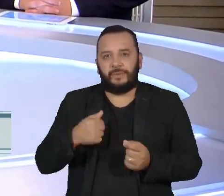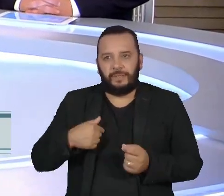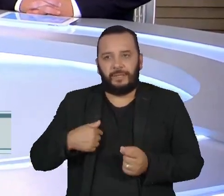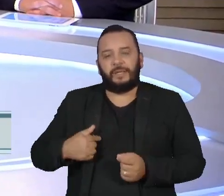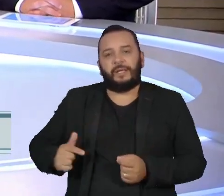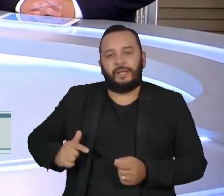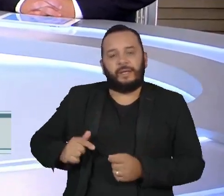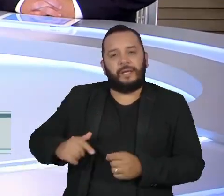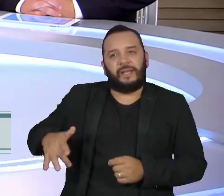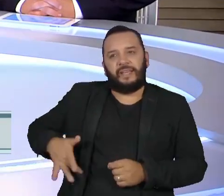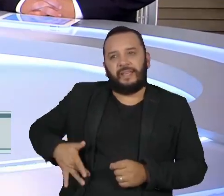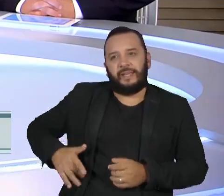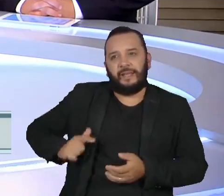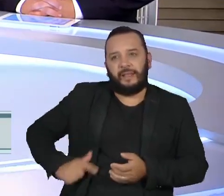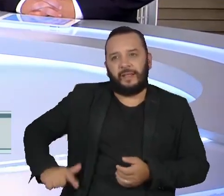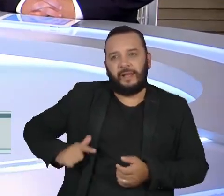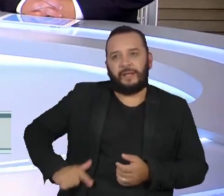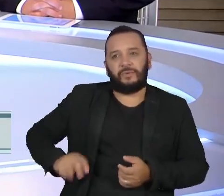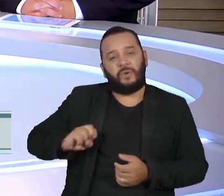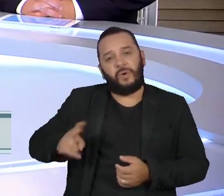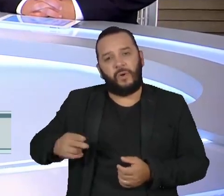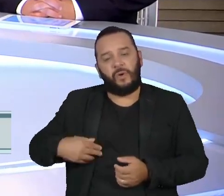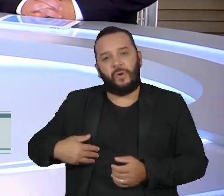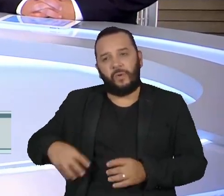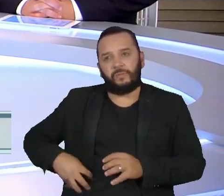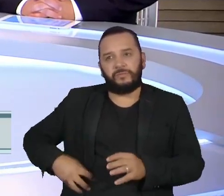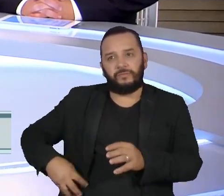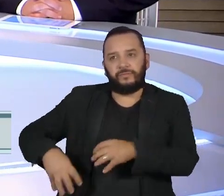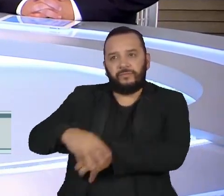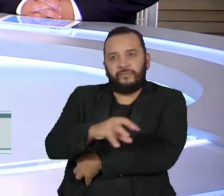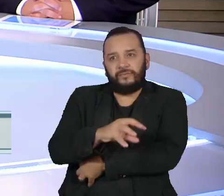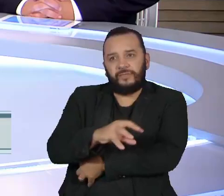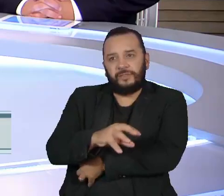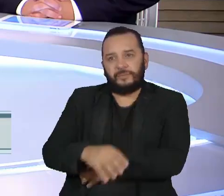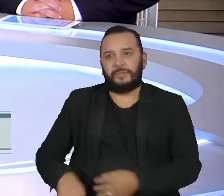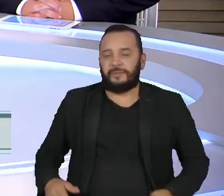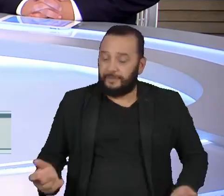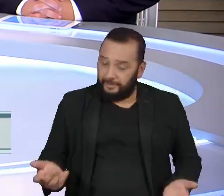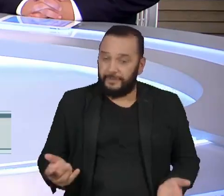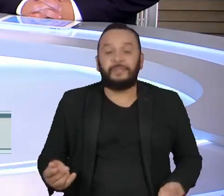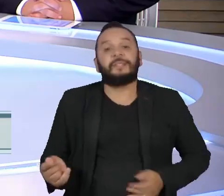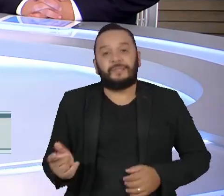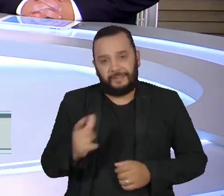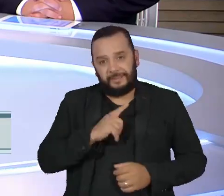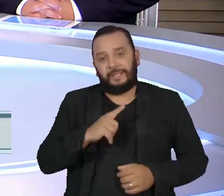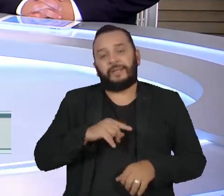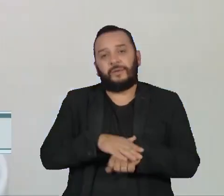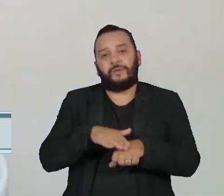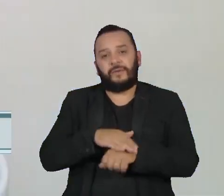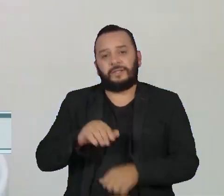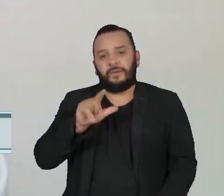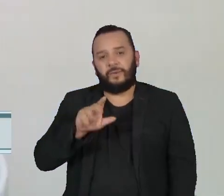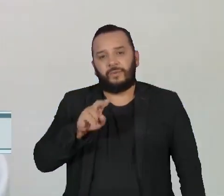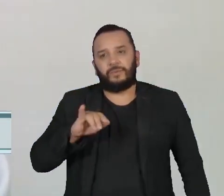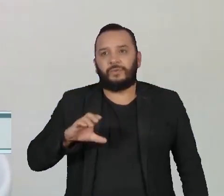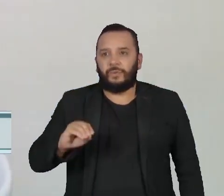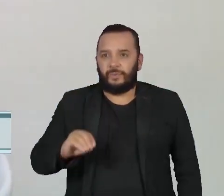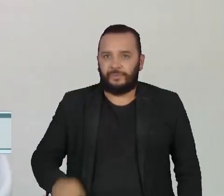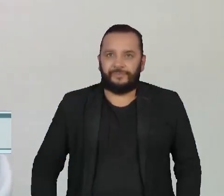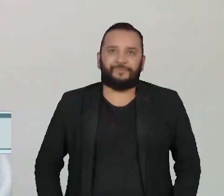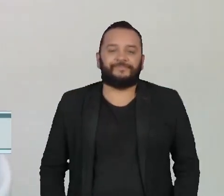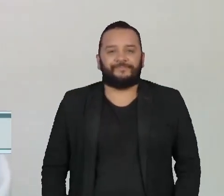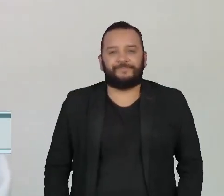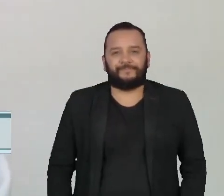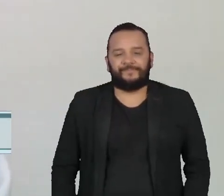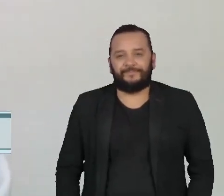transplante. Esse é o assunto da conversa com o secretário-geral da Sociedade Brasileira de Nefrologia, Lúcio Requião. Nós